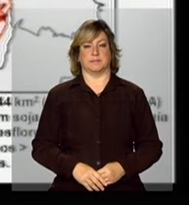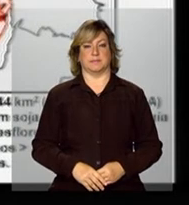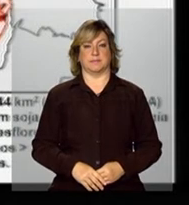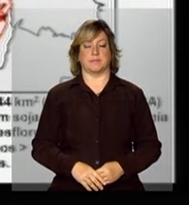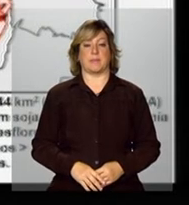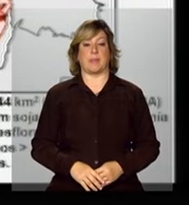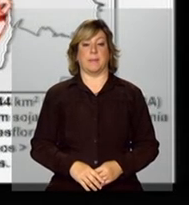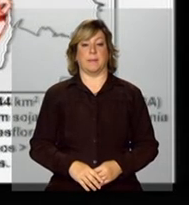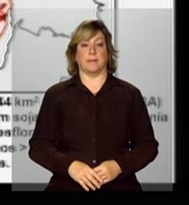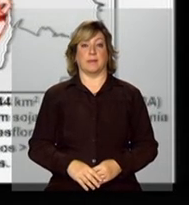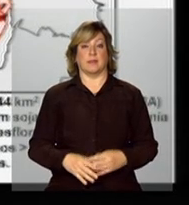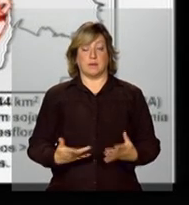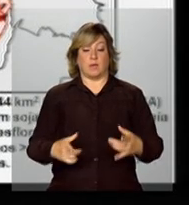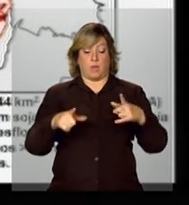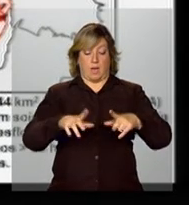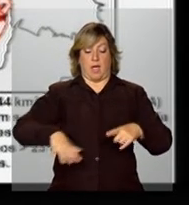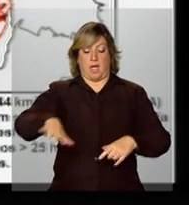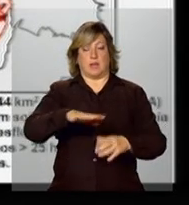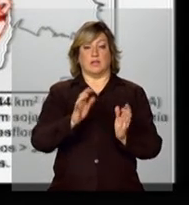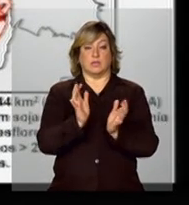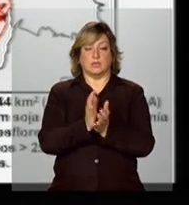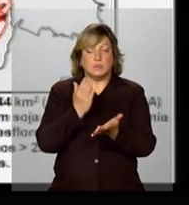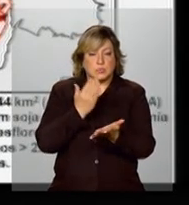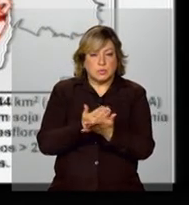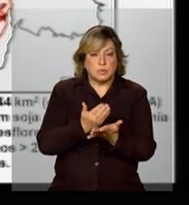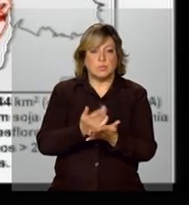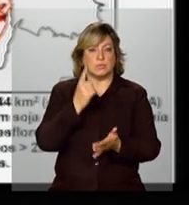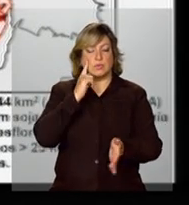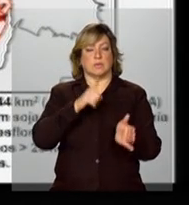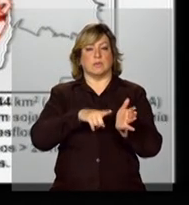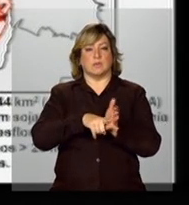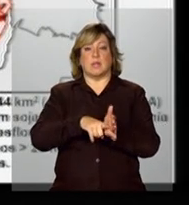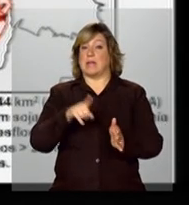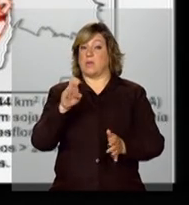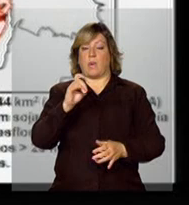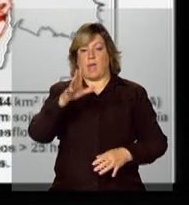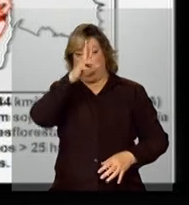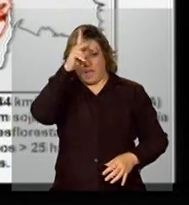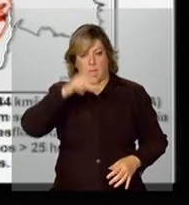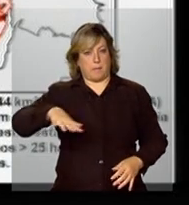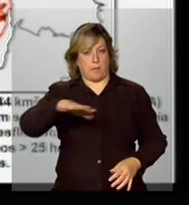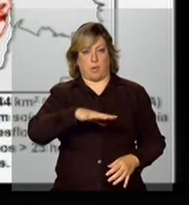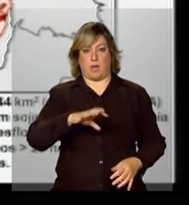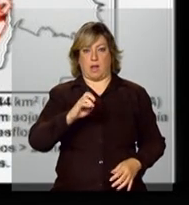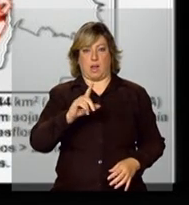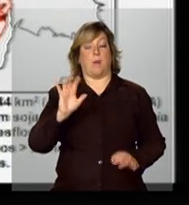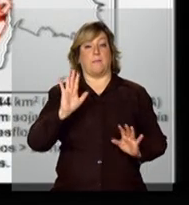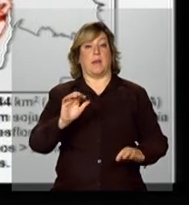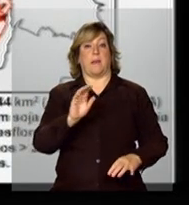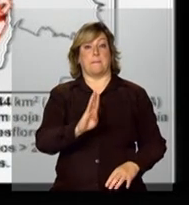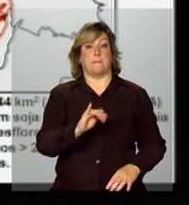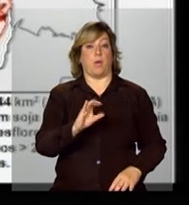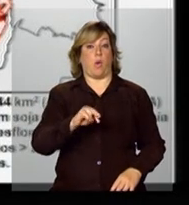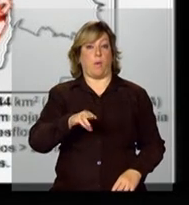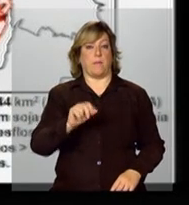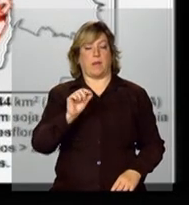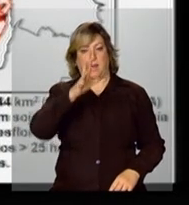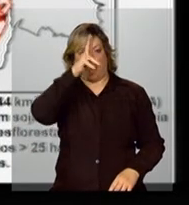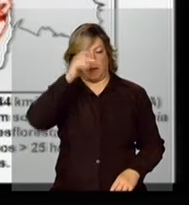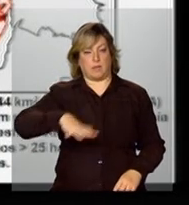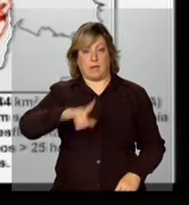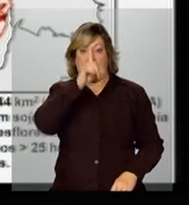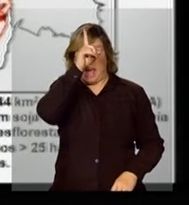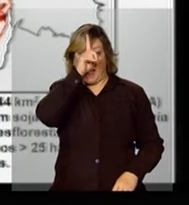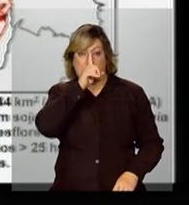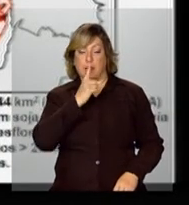Então, a área de estudo se refere à área, não da Amazônia Legal, mas do bioma Amazônia, onde a gente vê nessa linha